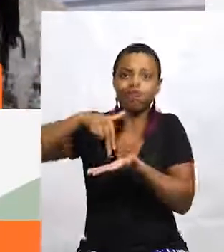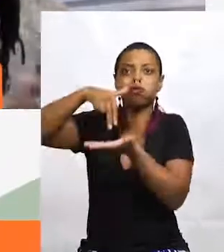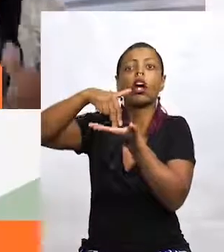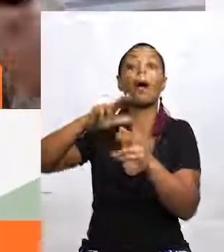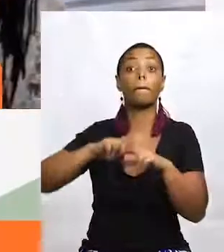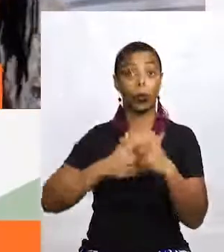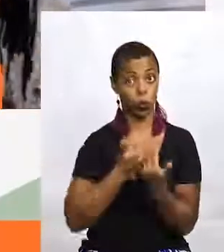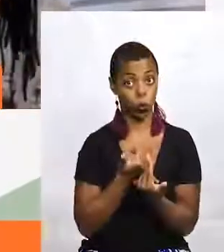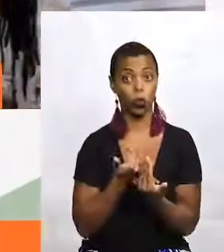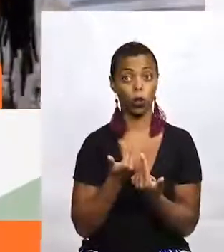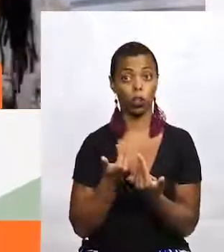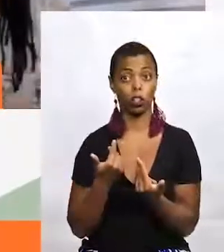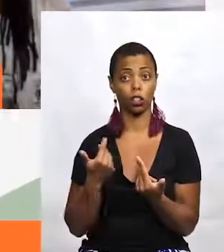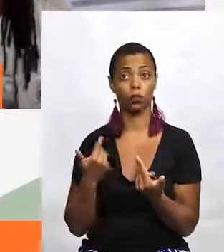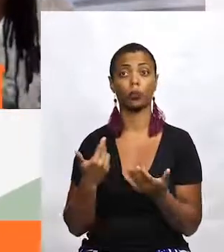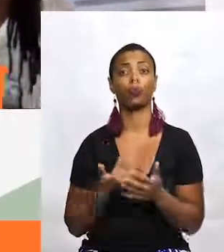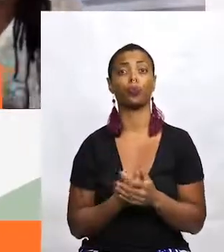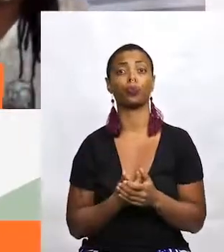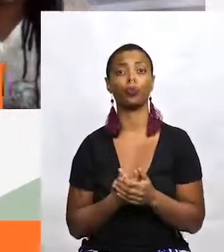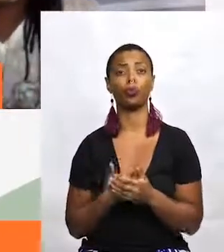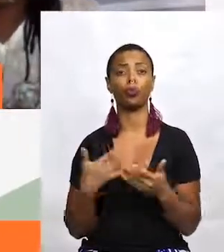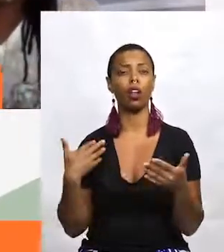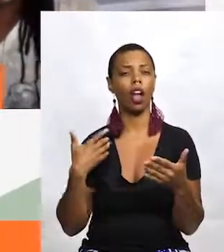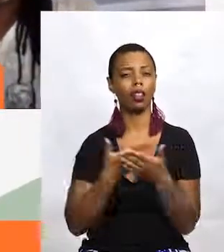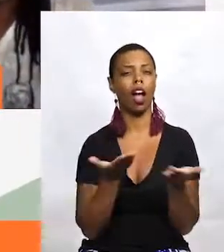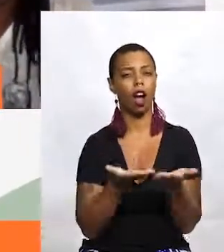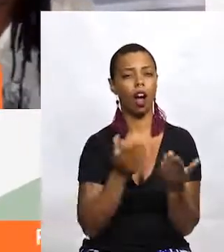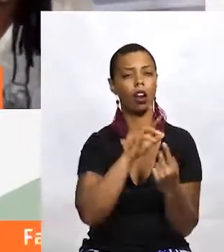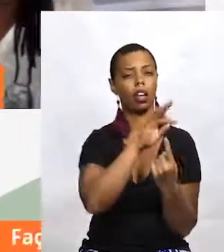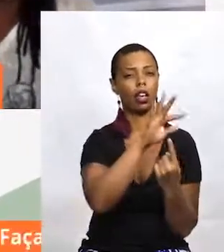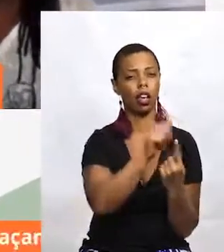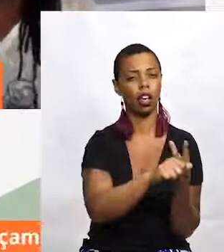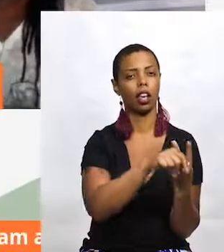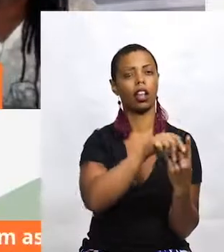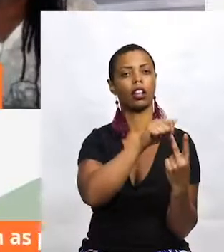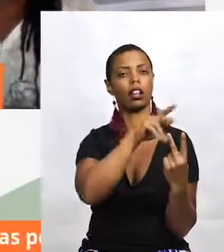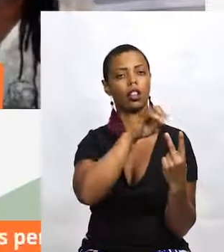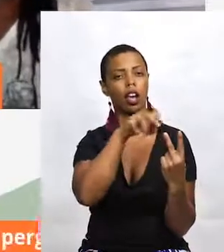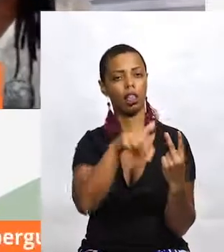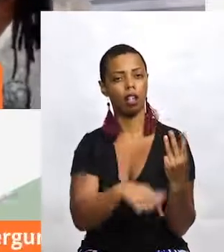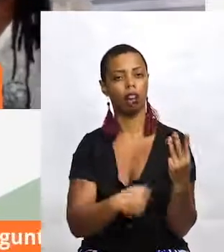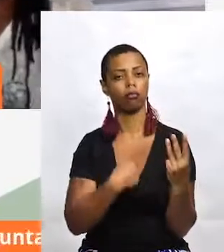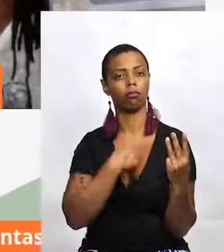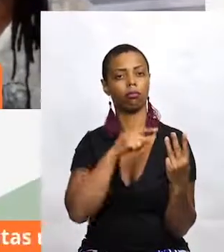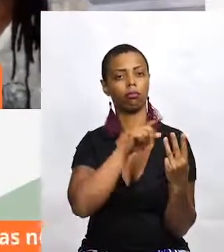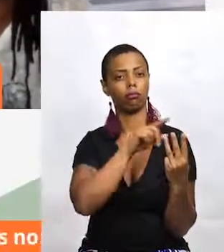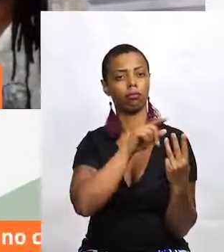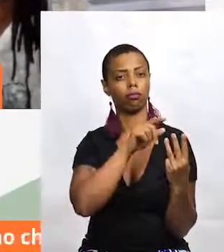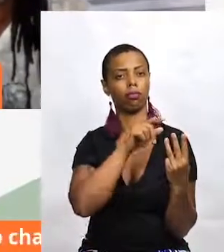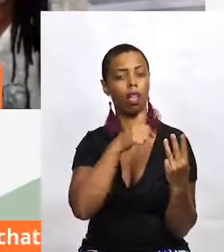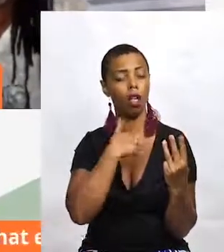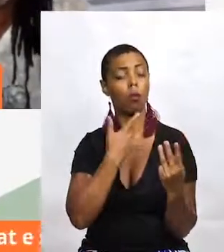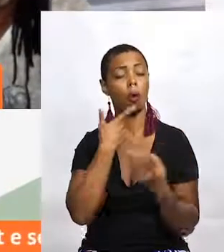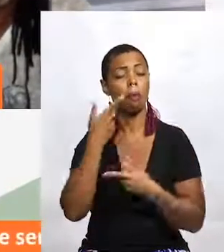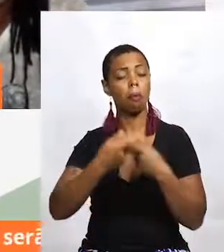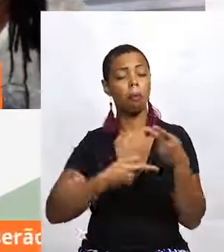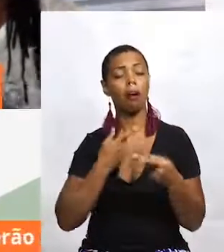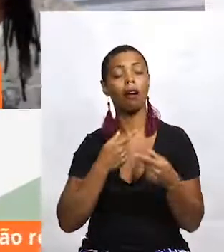como até o momento de Rita, Adriana e minha, justifica você ter políticas de promoção de